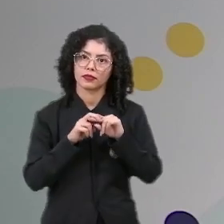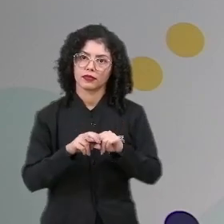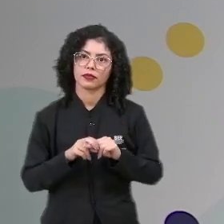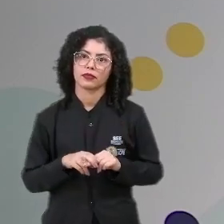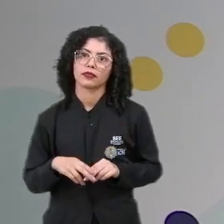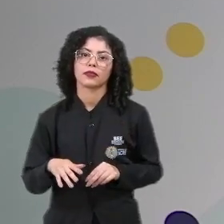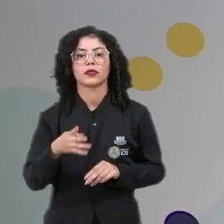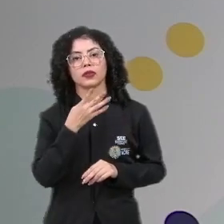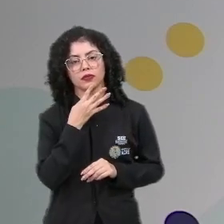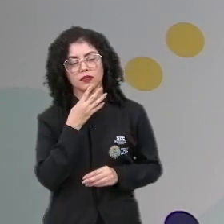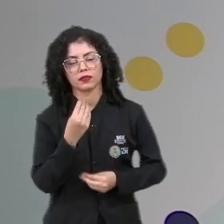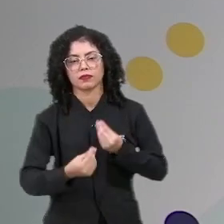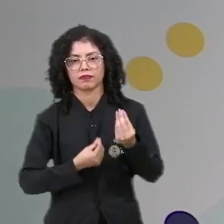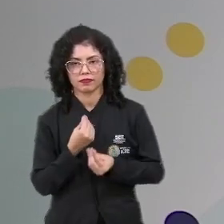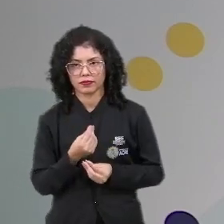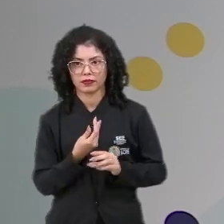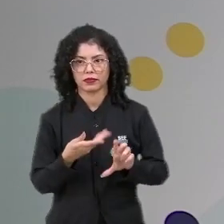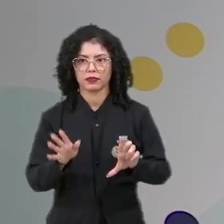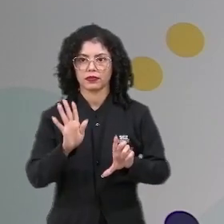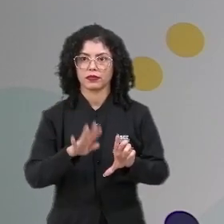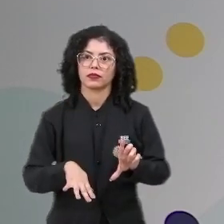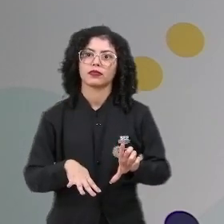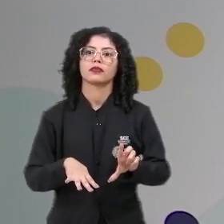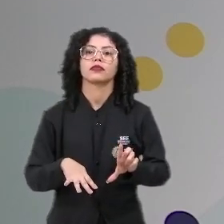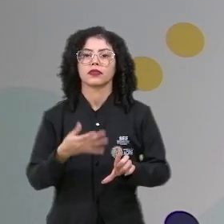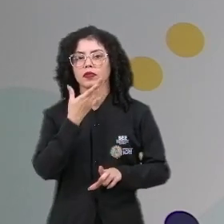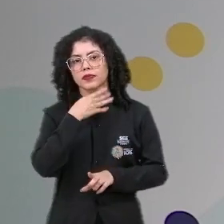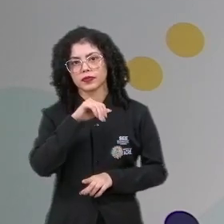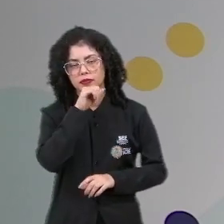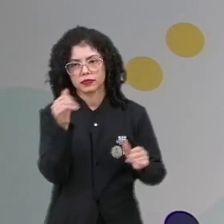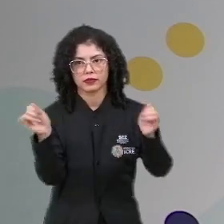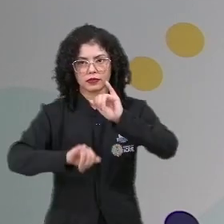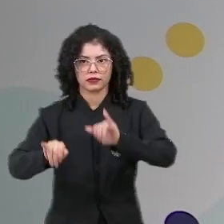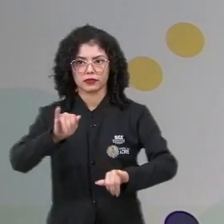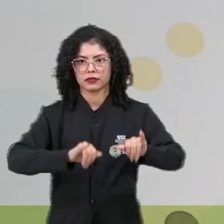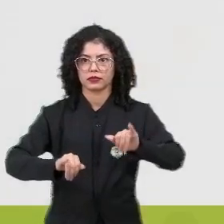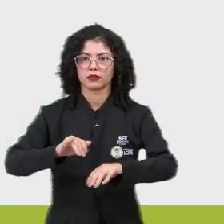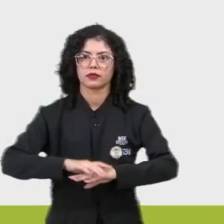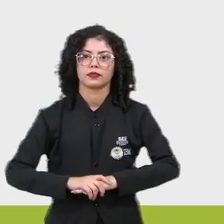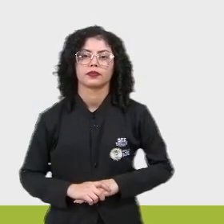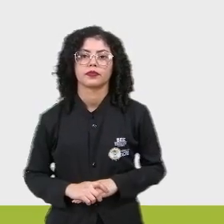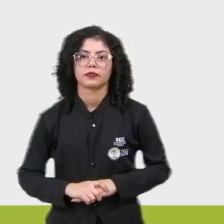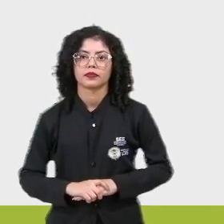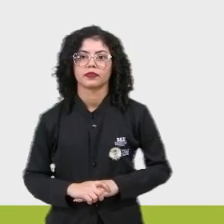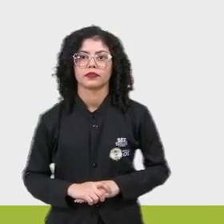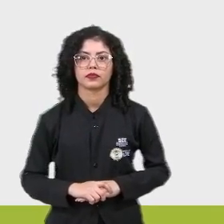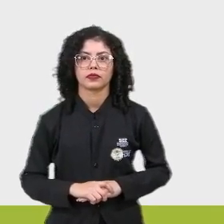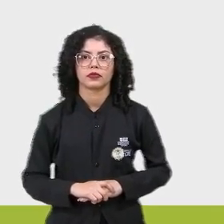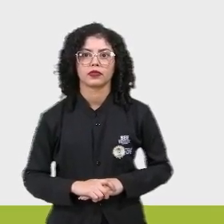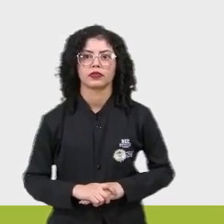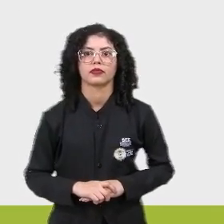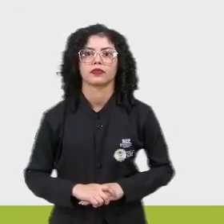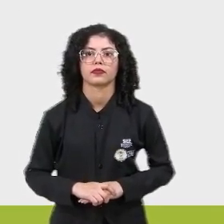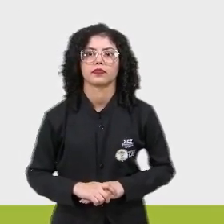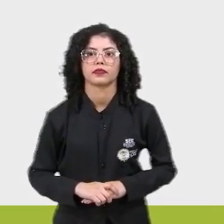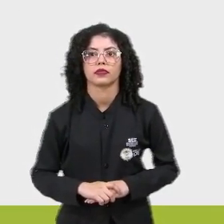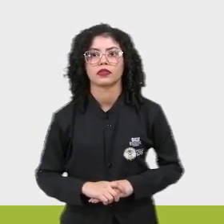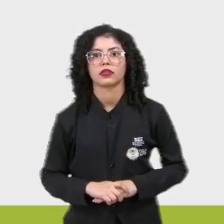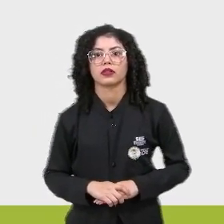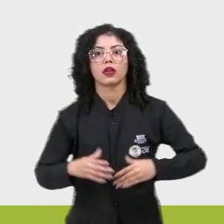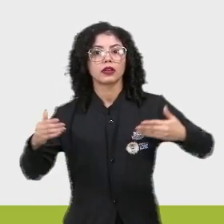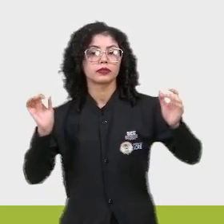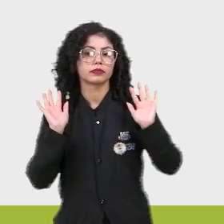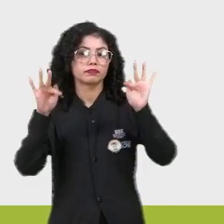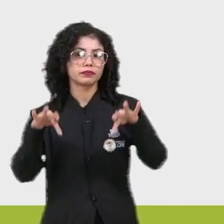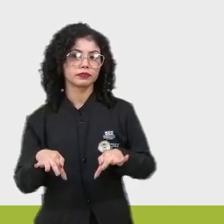ficou conhecido aí como o pai da tabela periódica. Foi muito importante para o mundo da química. E